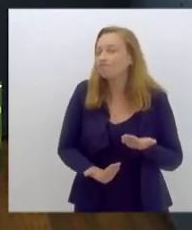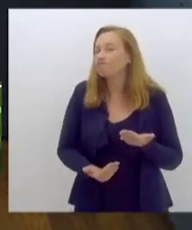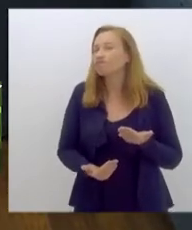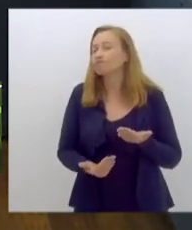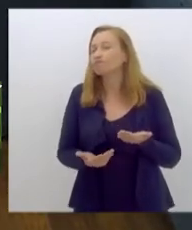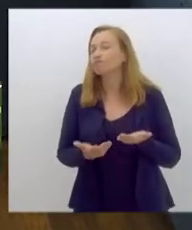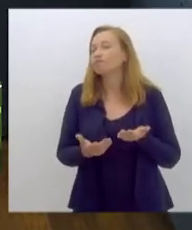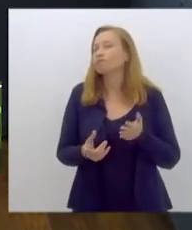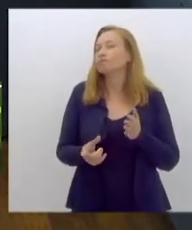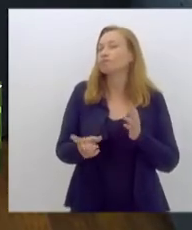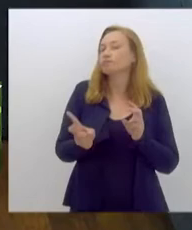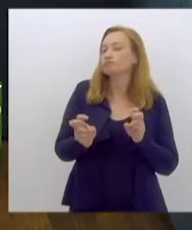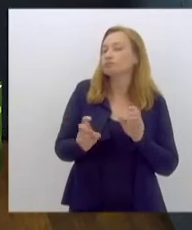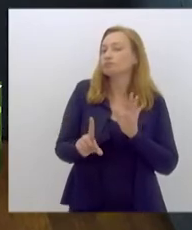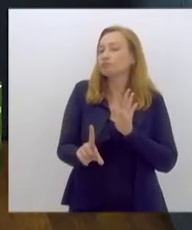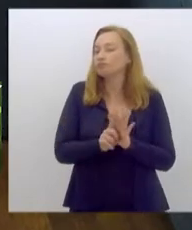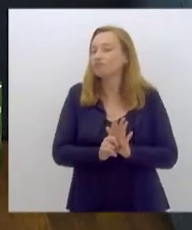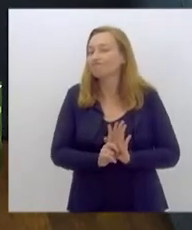legislação é,